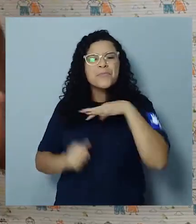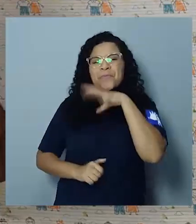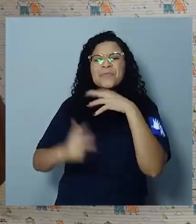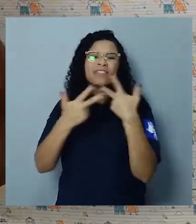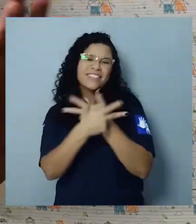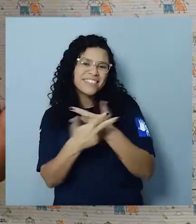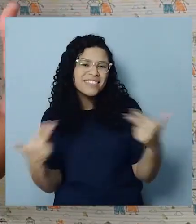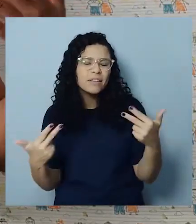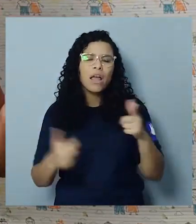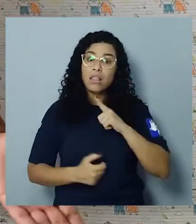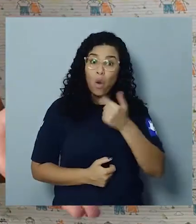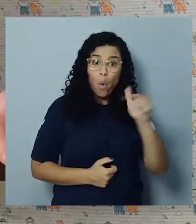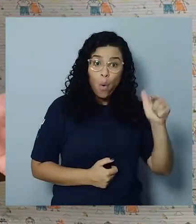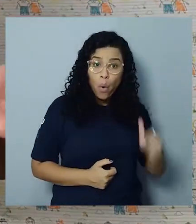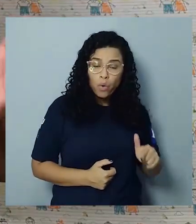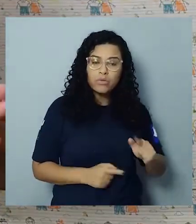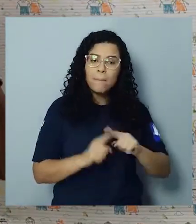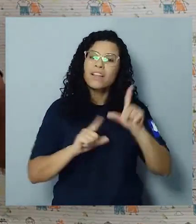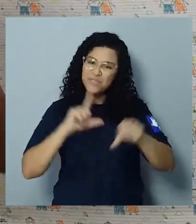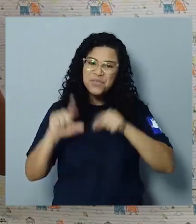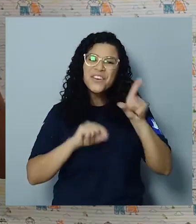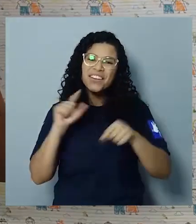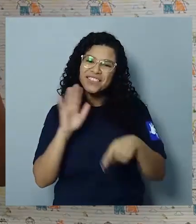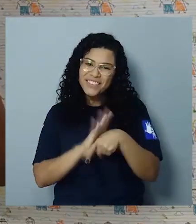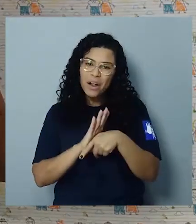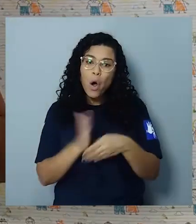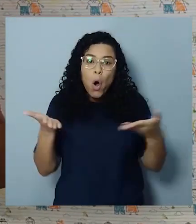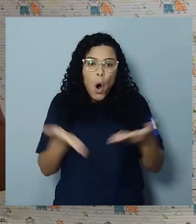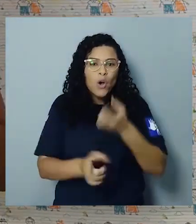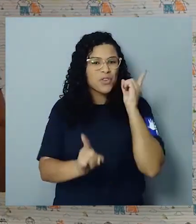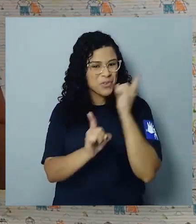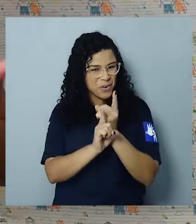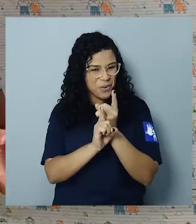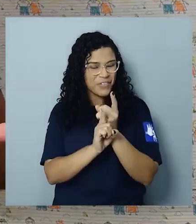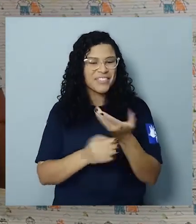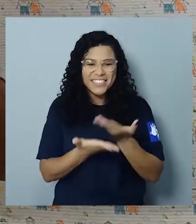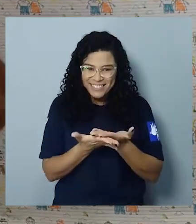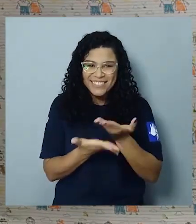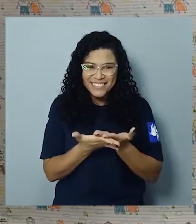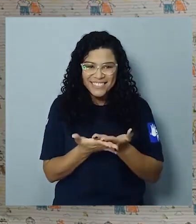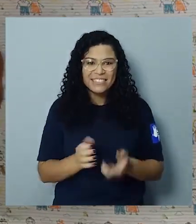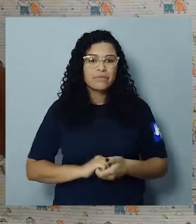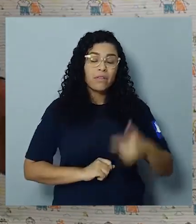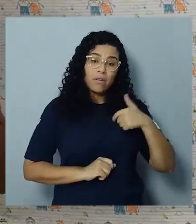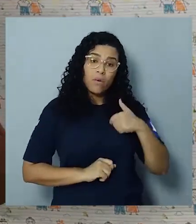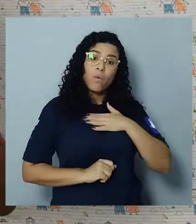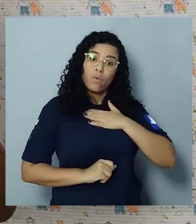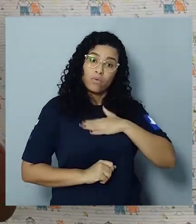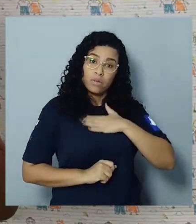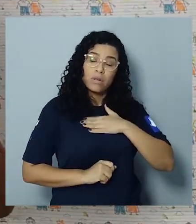é claro que temos outros animais que rastejam mas Nós escolhemos esse para o encontro de hoje Oi